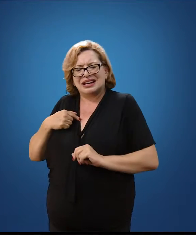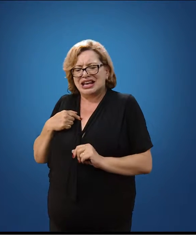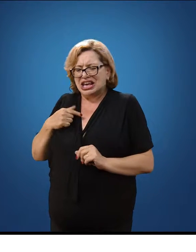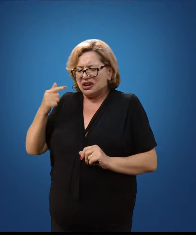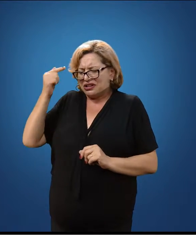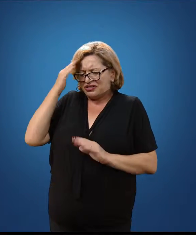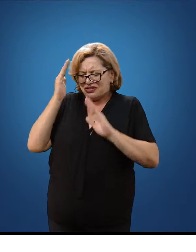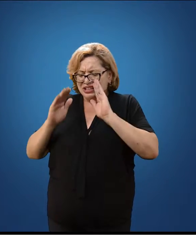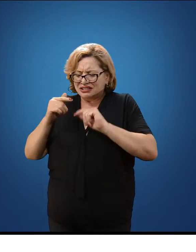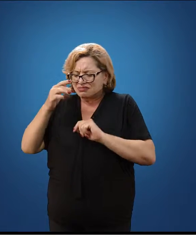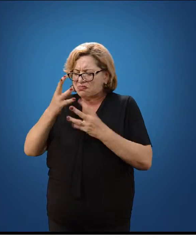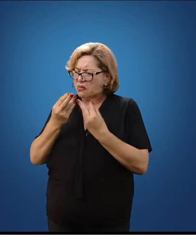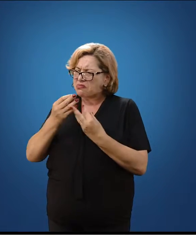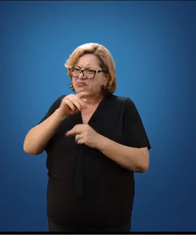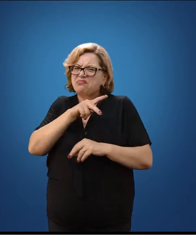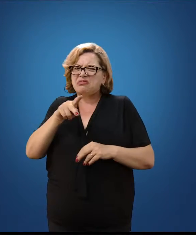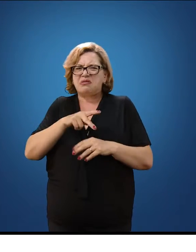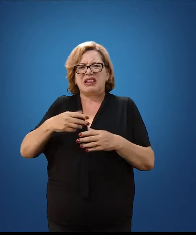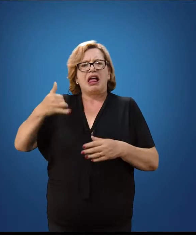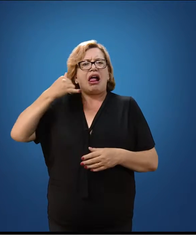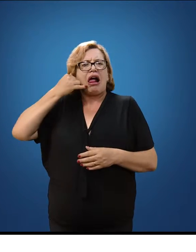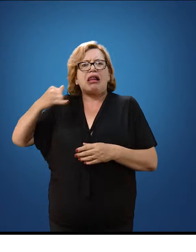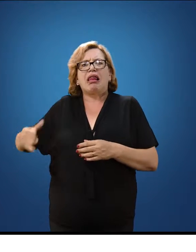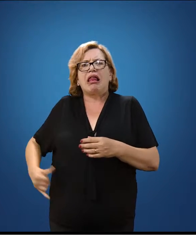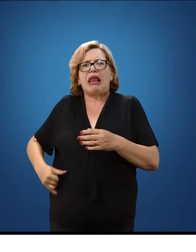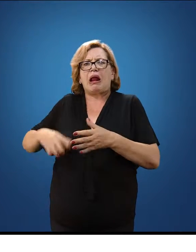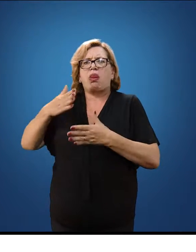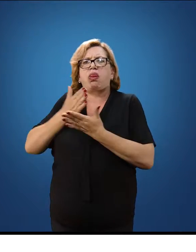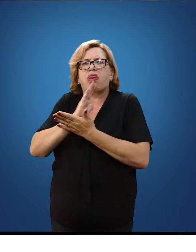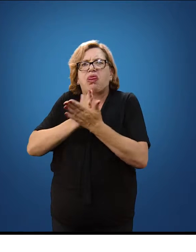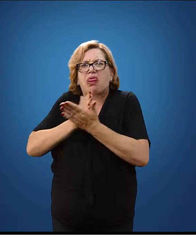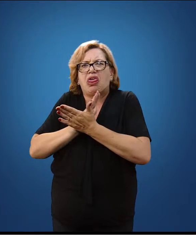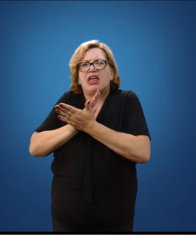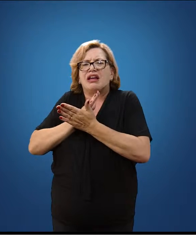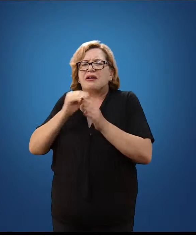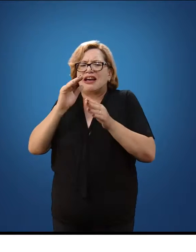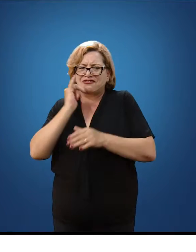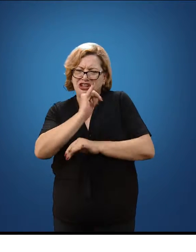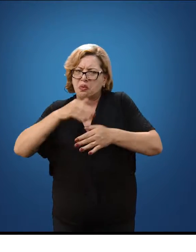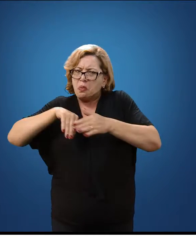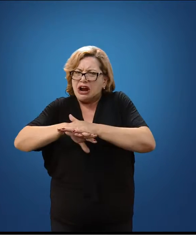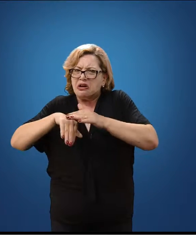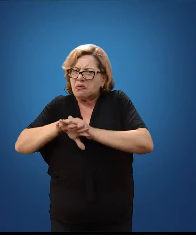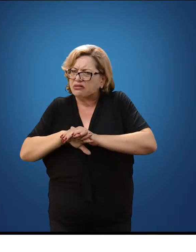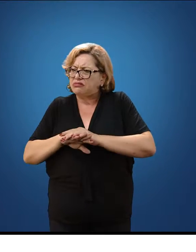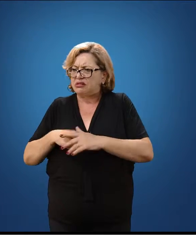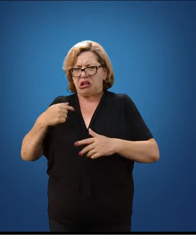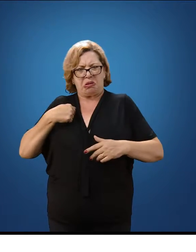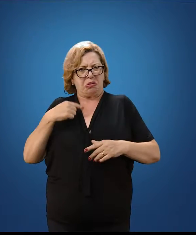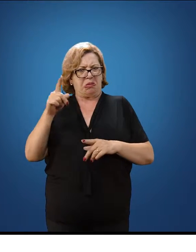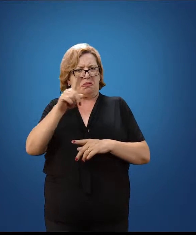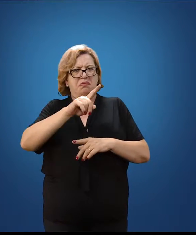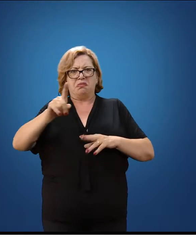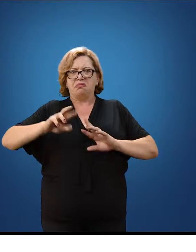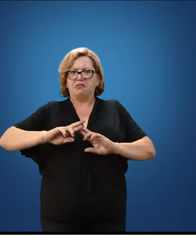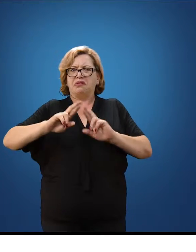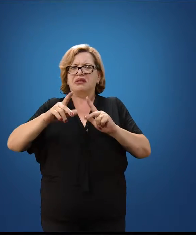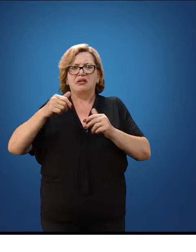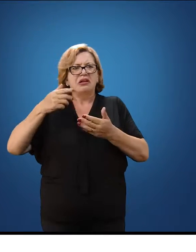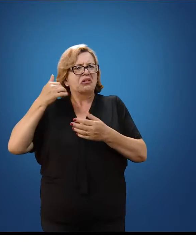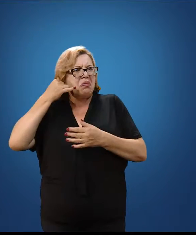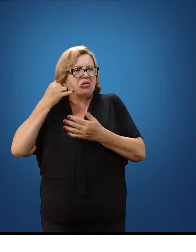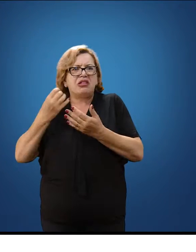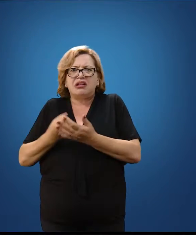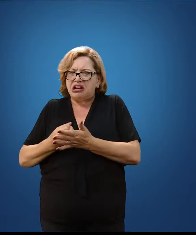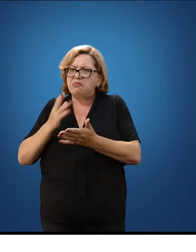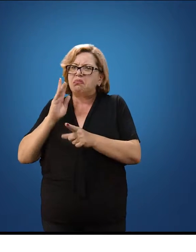uso do celular em sala de aula pedem o tempo todo para que os alunos guardem o celular, para mim não. Para mim, o celular, nas minhas aulas, o celular é